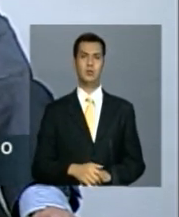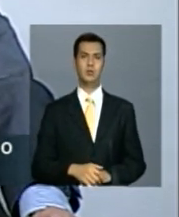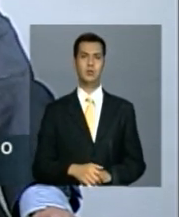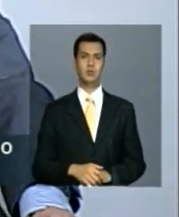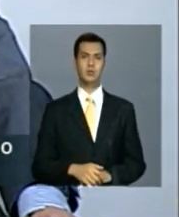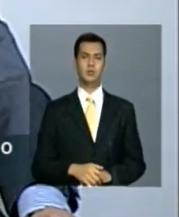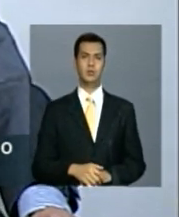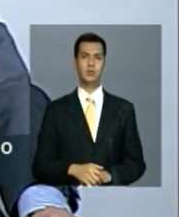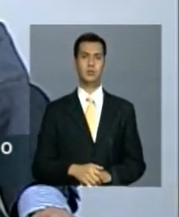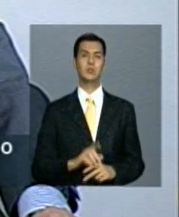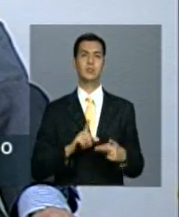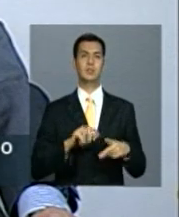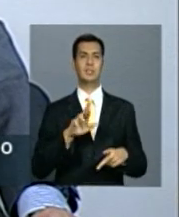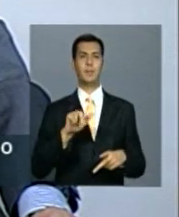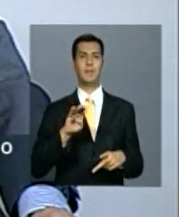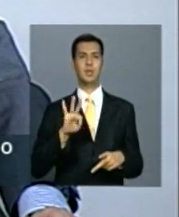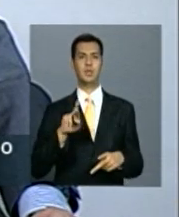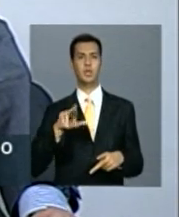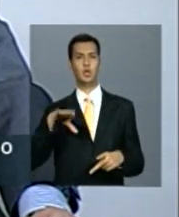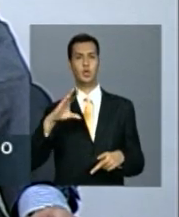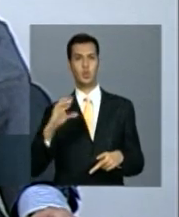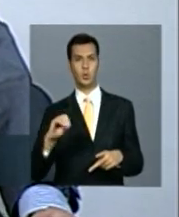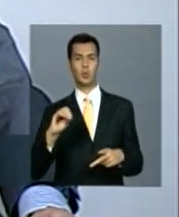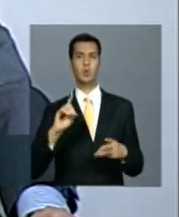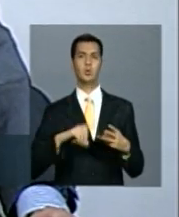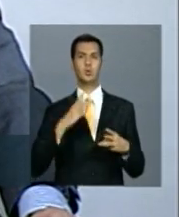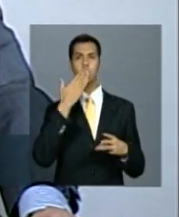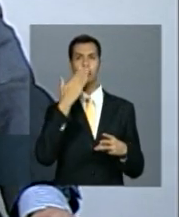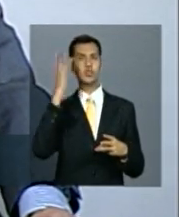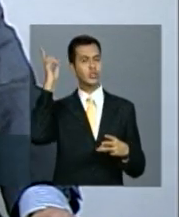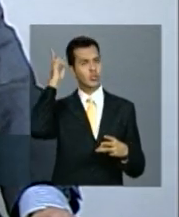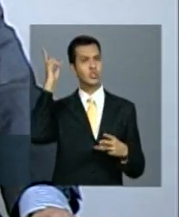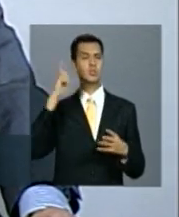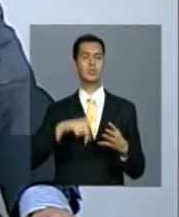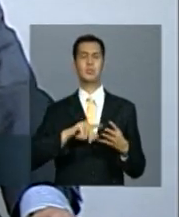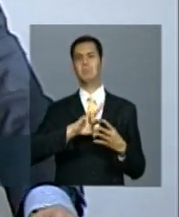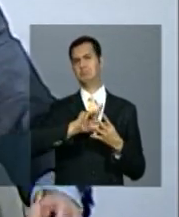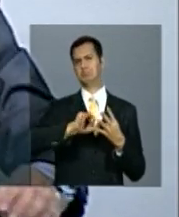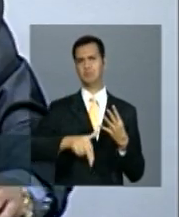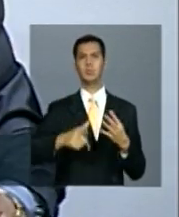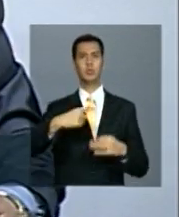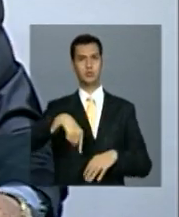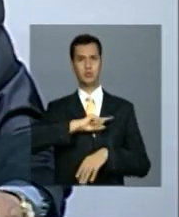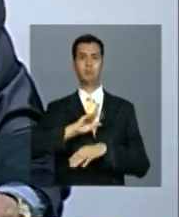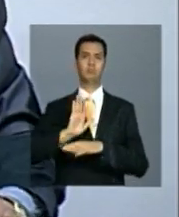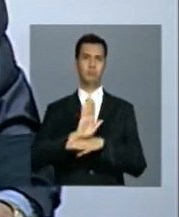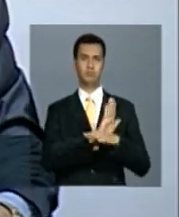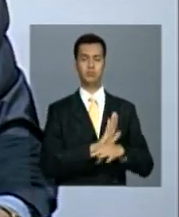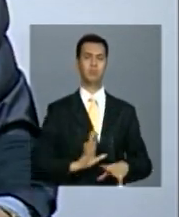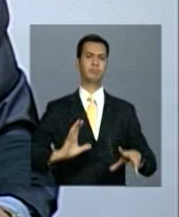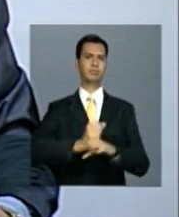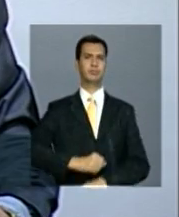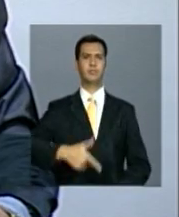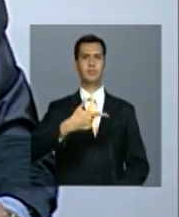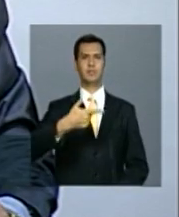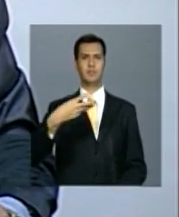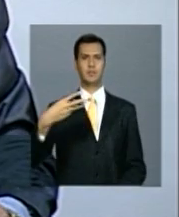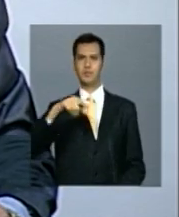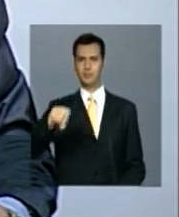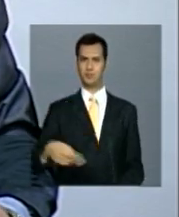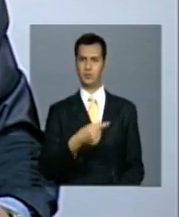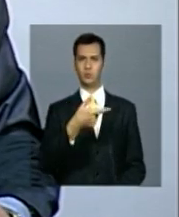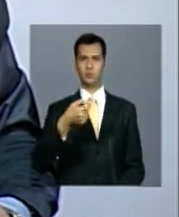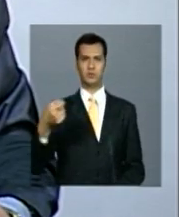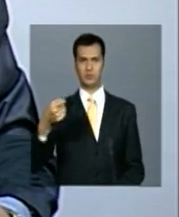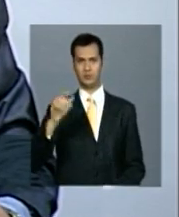Quilombolas ribeirinhos extrativistas indígenas enfim né ali a nossa meta é atender 23.200